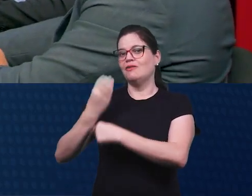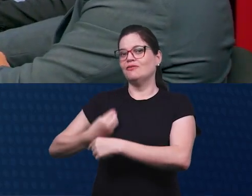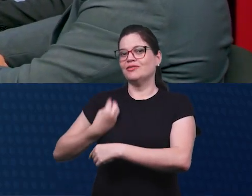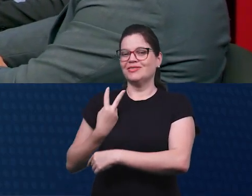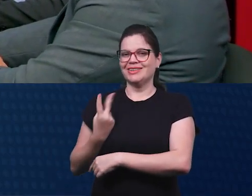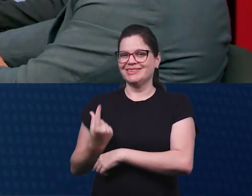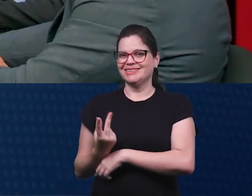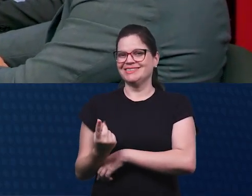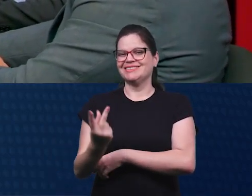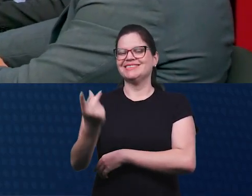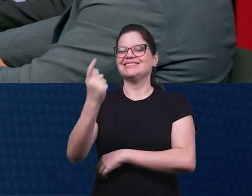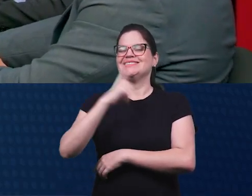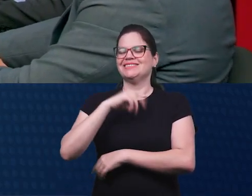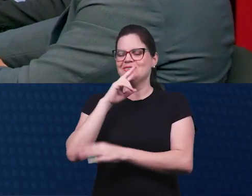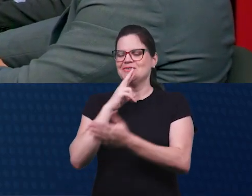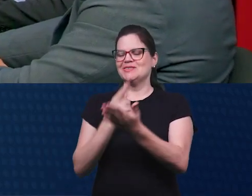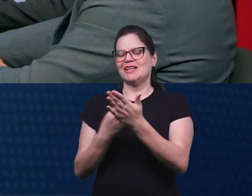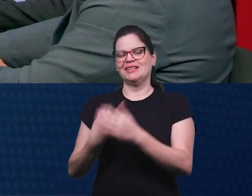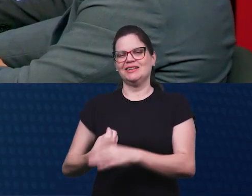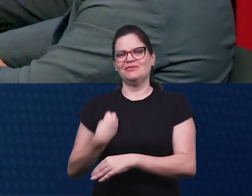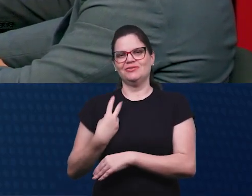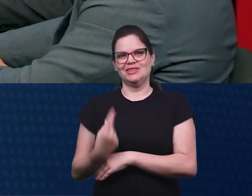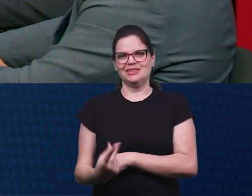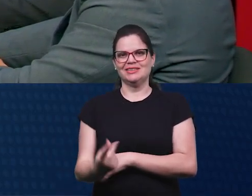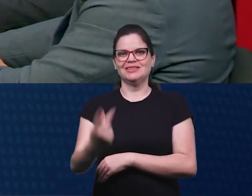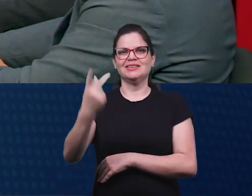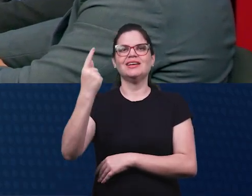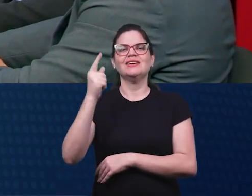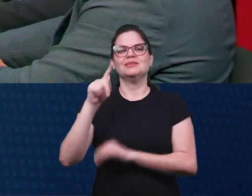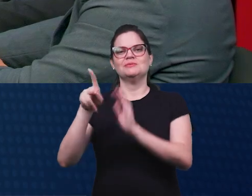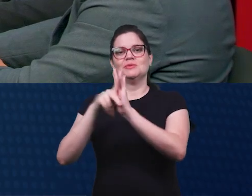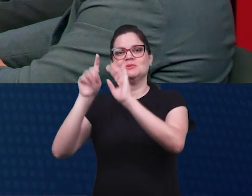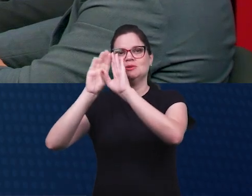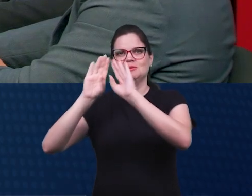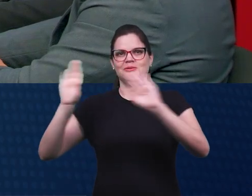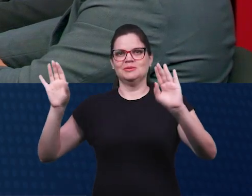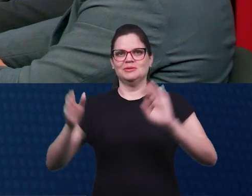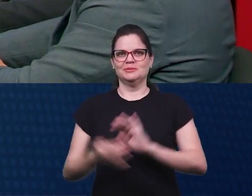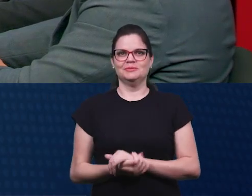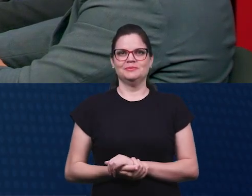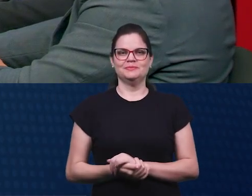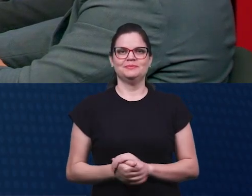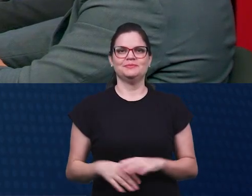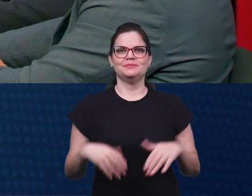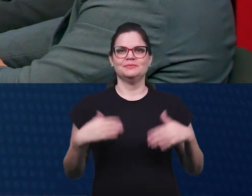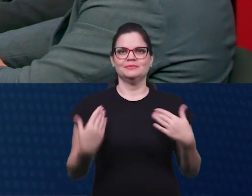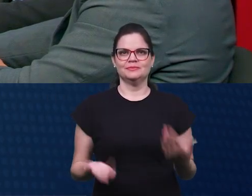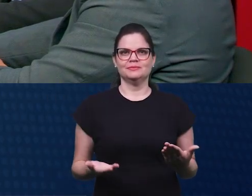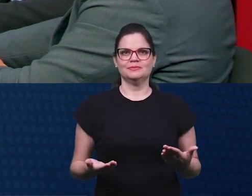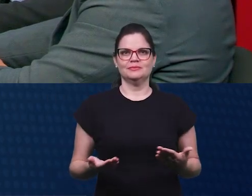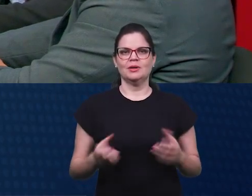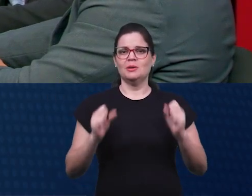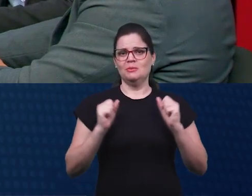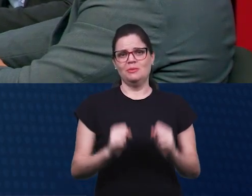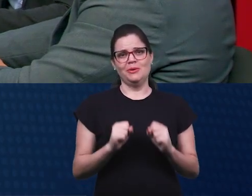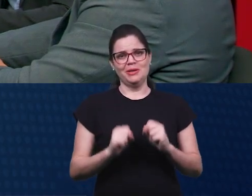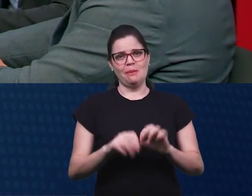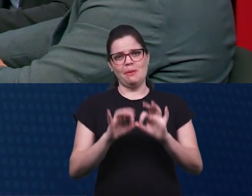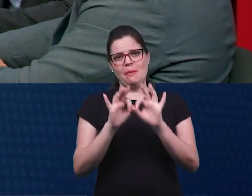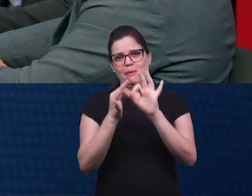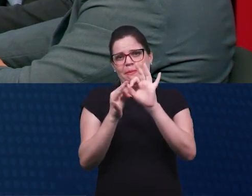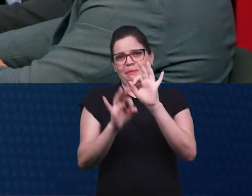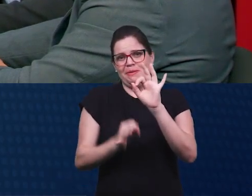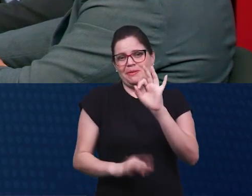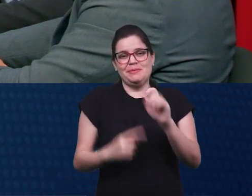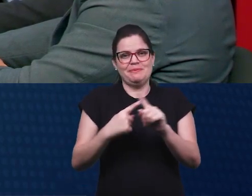efeitos gerados na vida do homem para a vida eterna, né? O louvor que vem da eternidade. Bom, nós poderíamos ainda falar muita coisa, mas estamos chegando